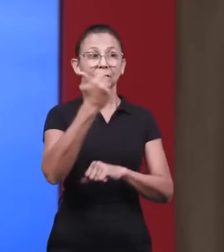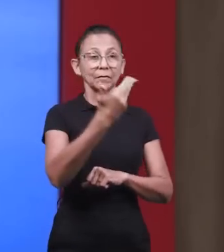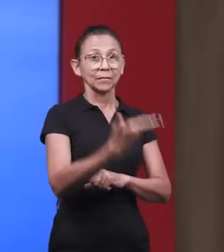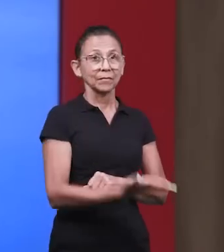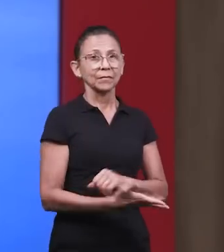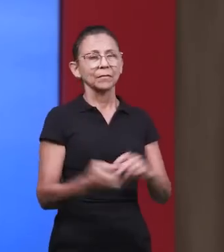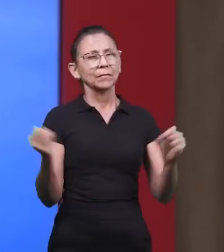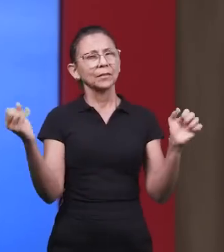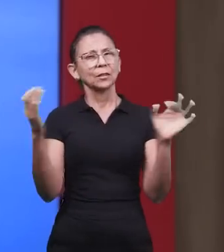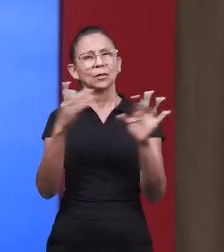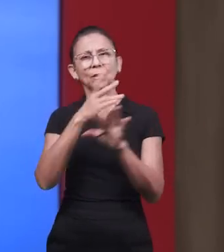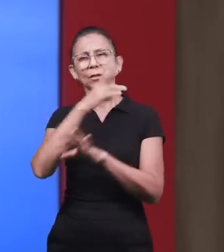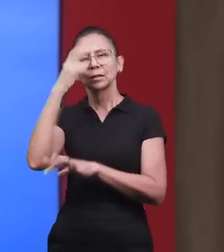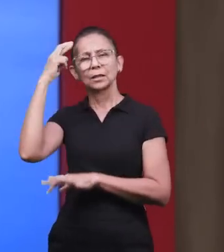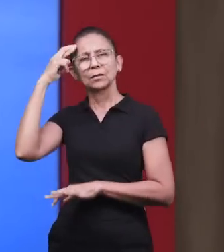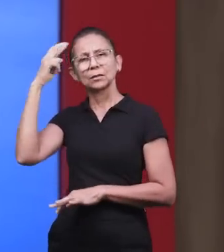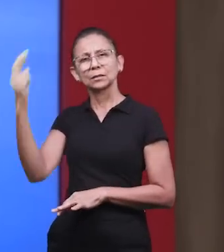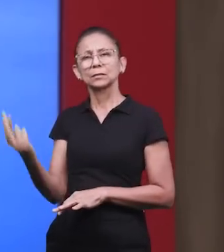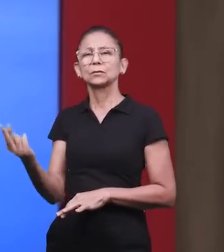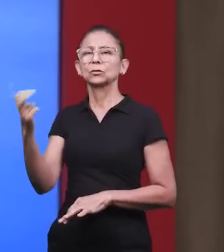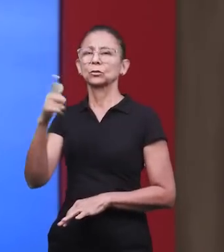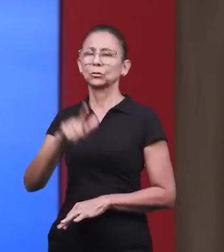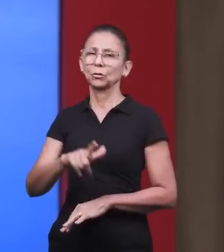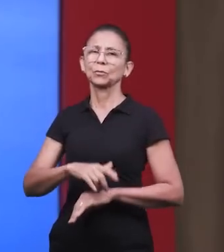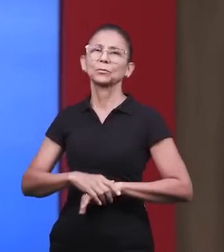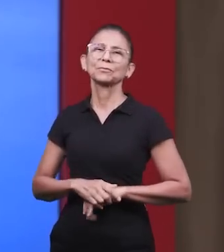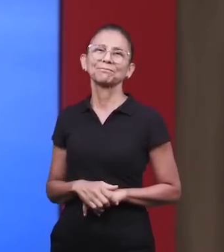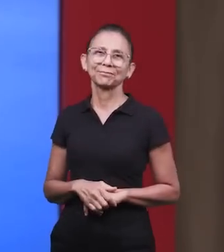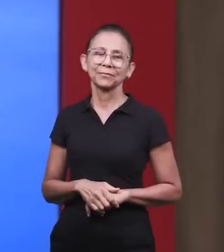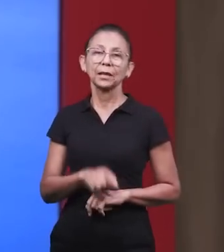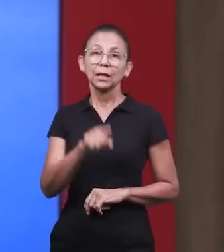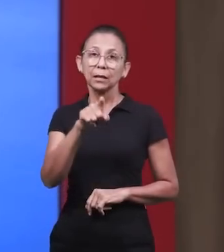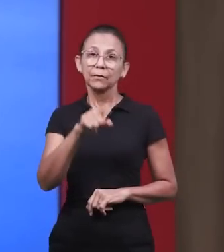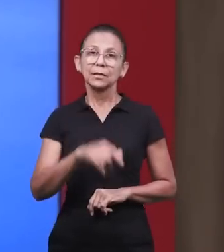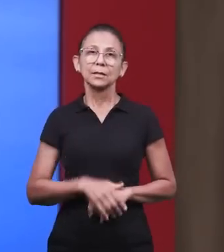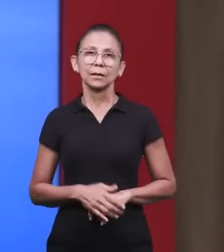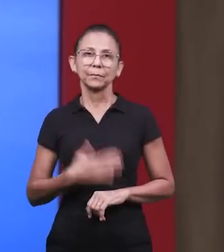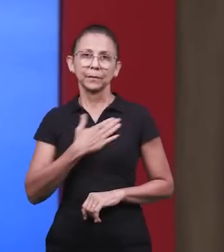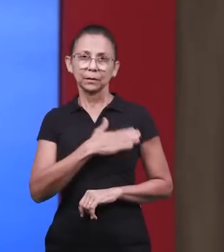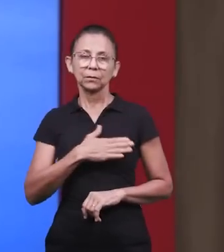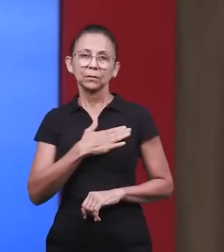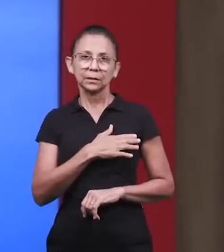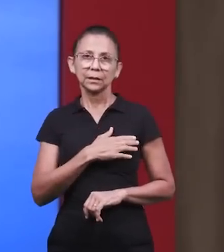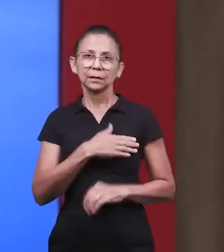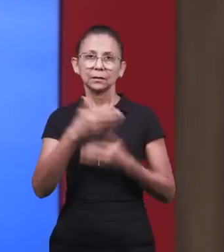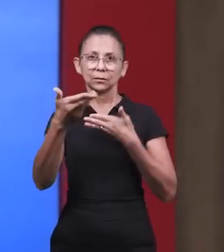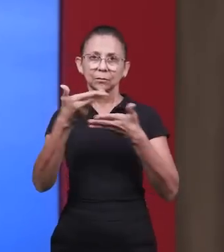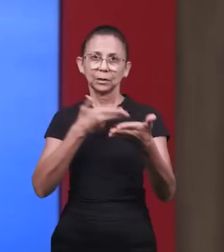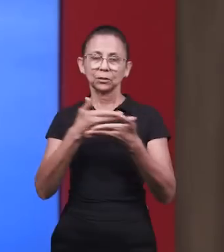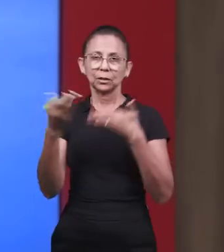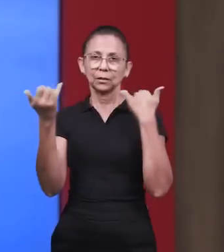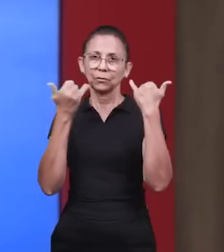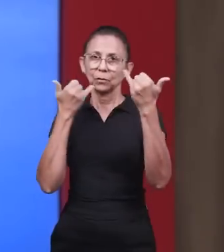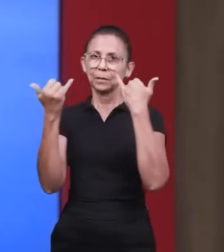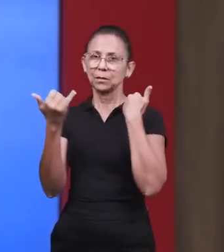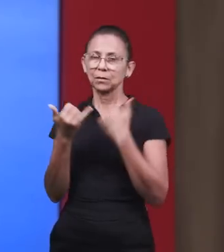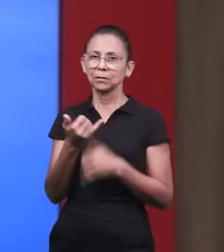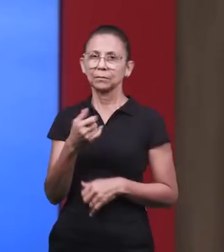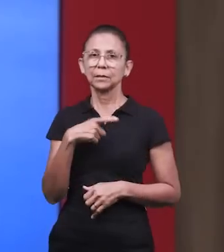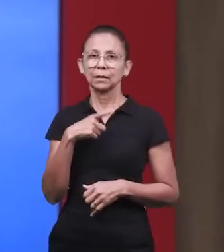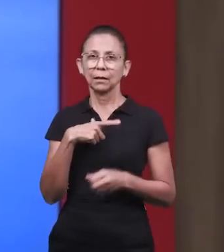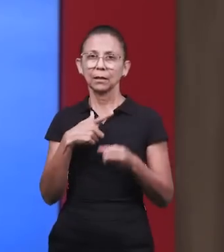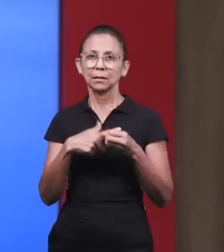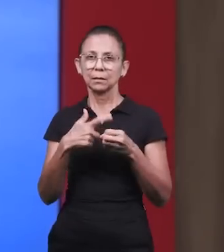Nós queremos glorificar o nome do Senhor mais uma vez por isso. E você, meu irmão, gostaria de participar aqui conosco do Manaim News? Tem notícias aí da